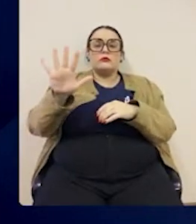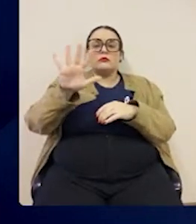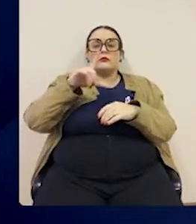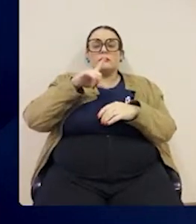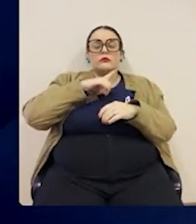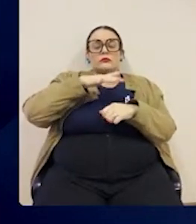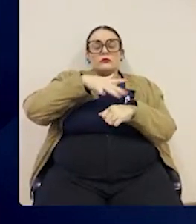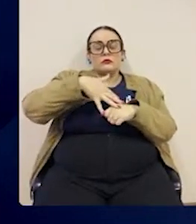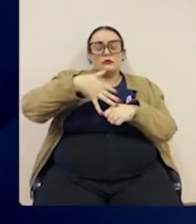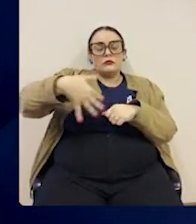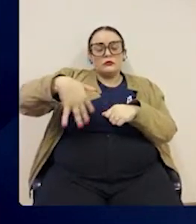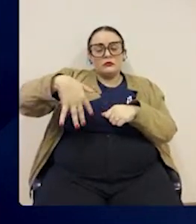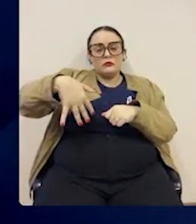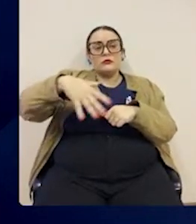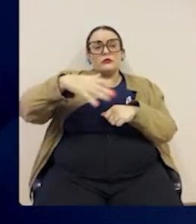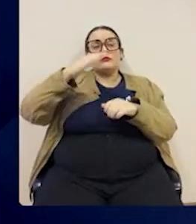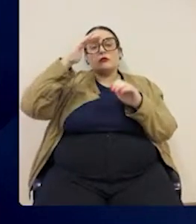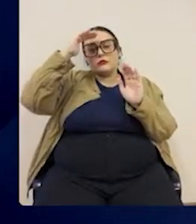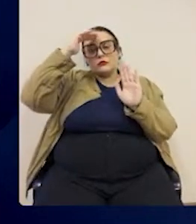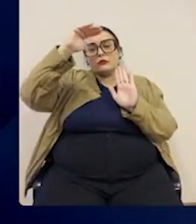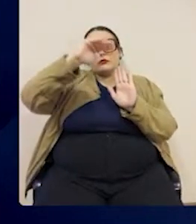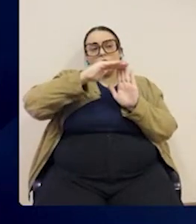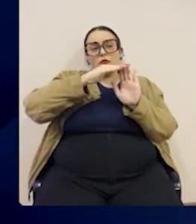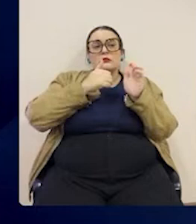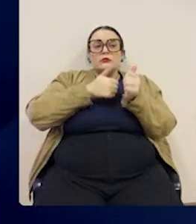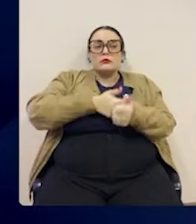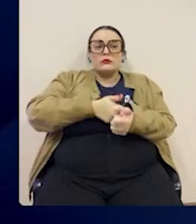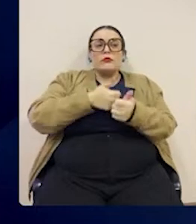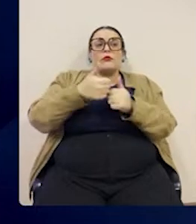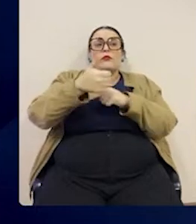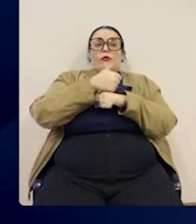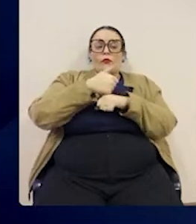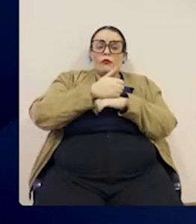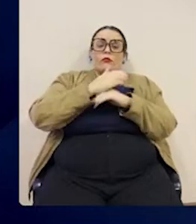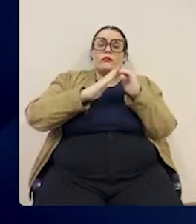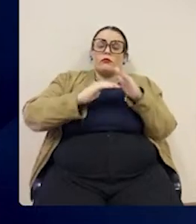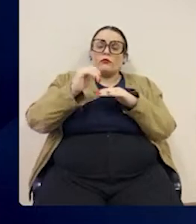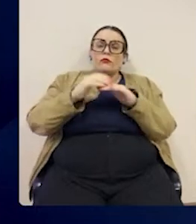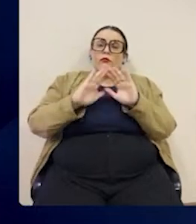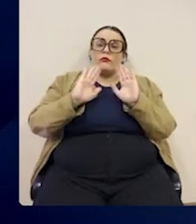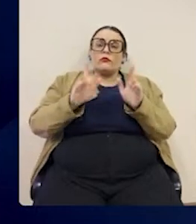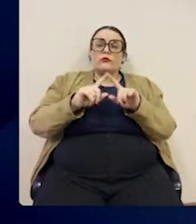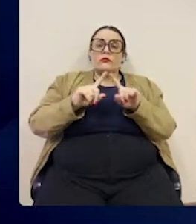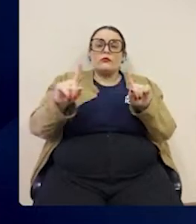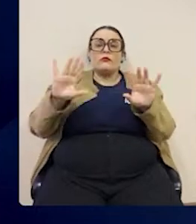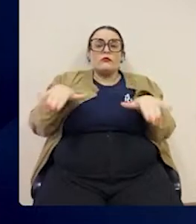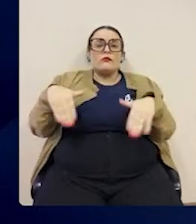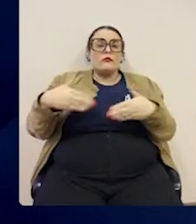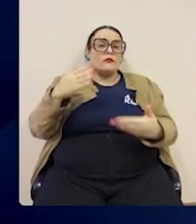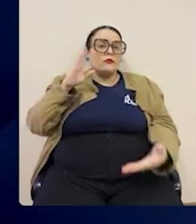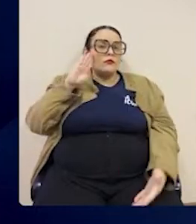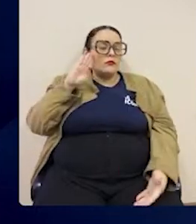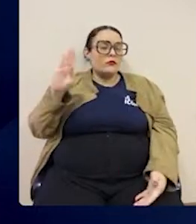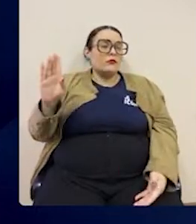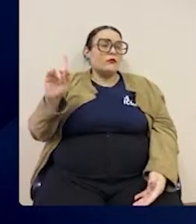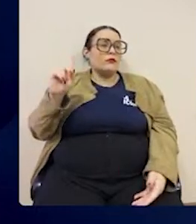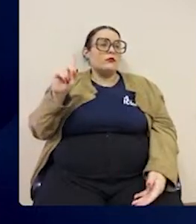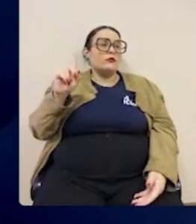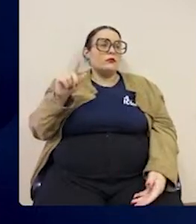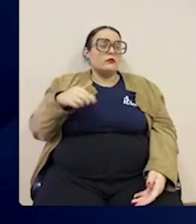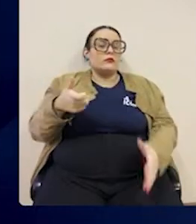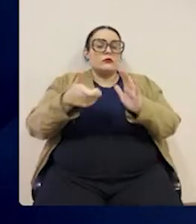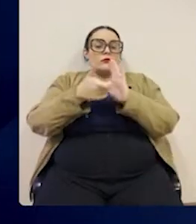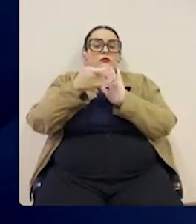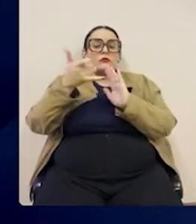Parkinson foram seguidos, né? Os profissionais foram treinados para tal, mas qual que é o principal ponto, né? A dosagem. Quando você vai ver